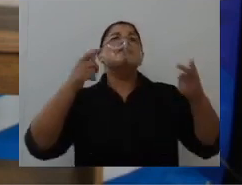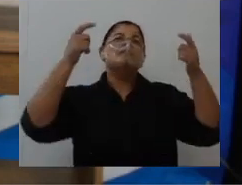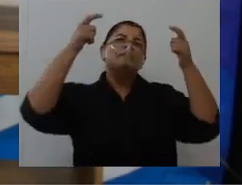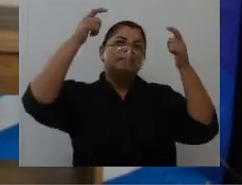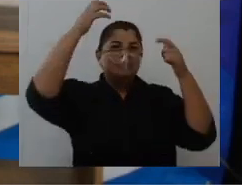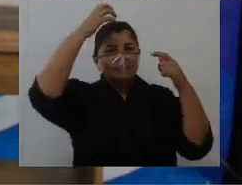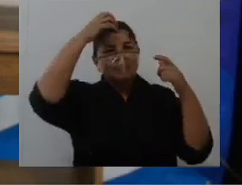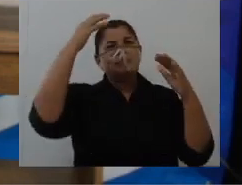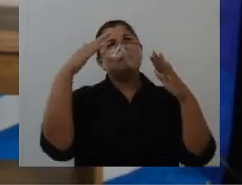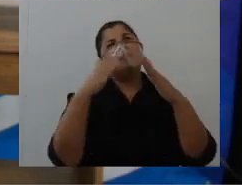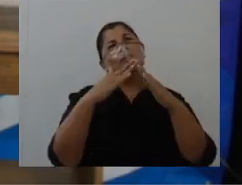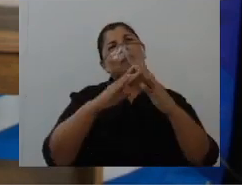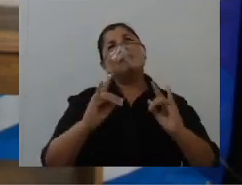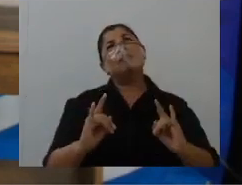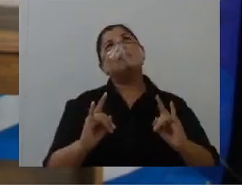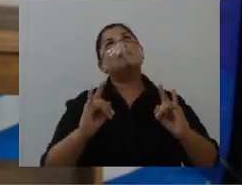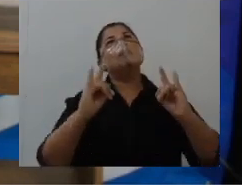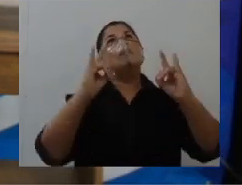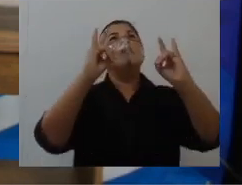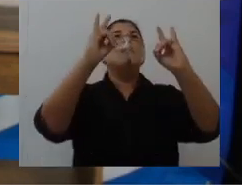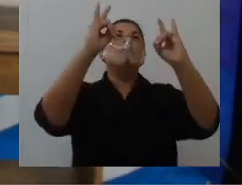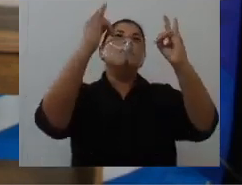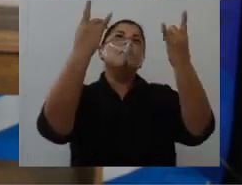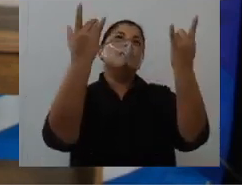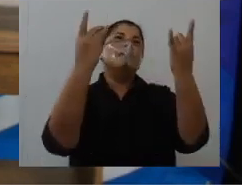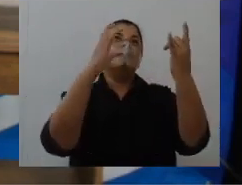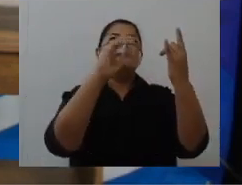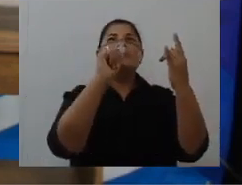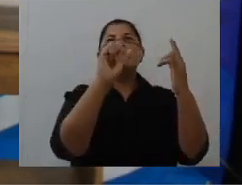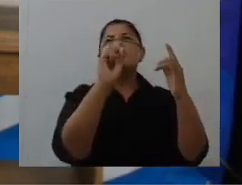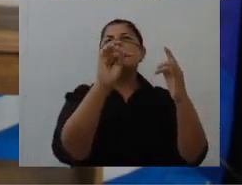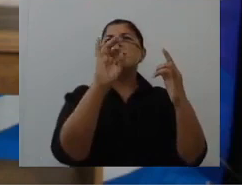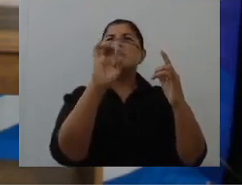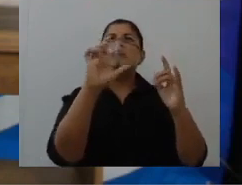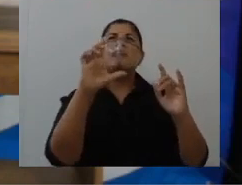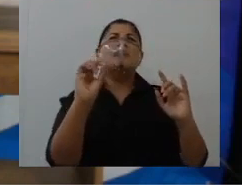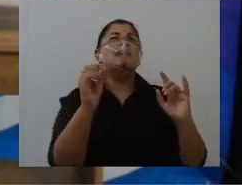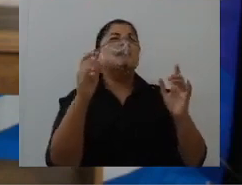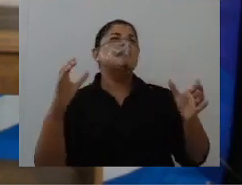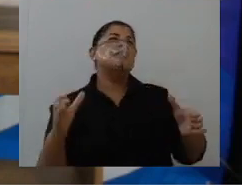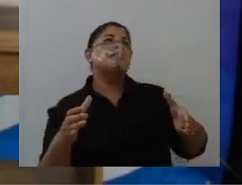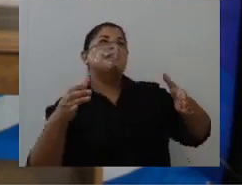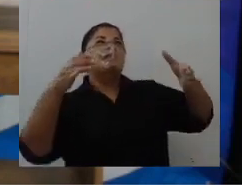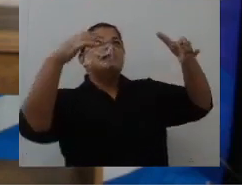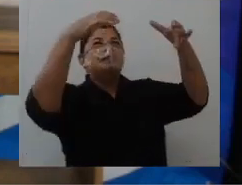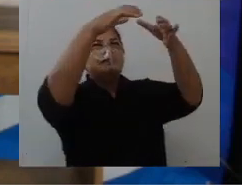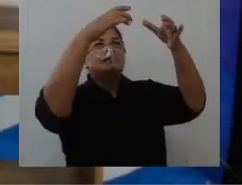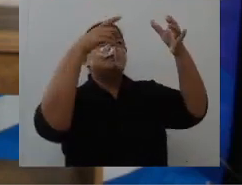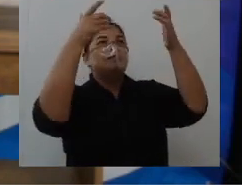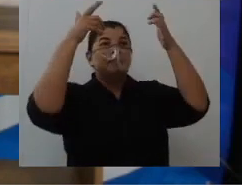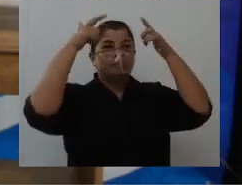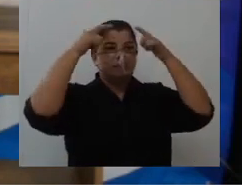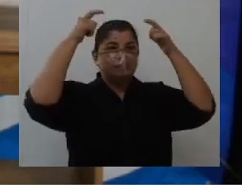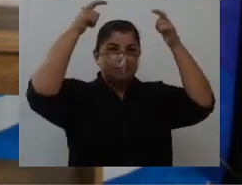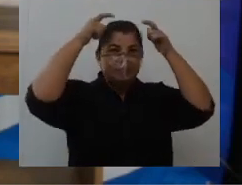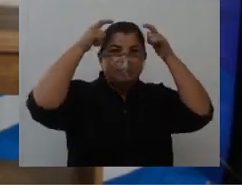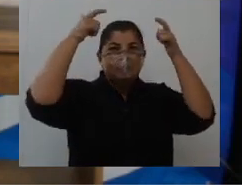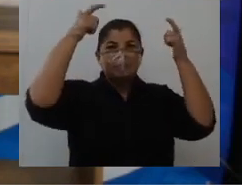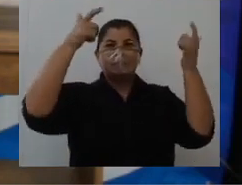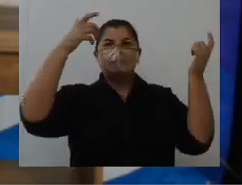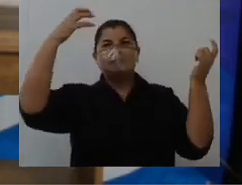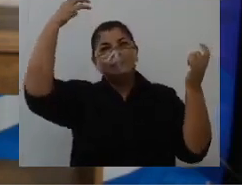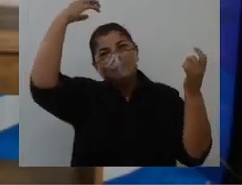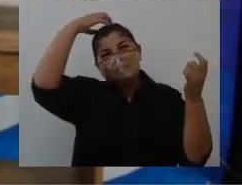castelo. Perceba, era uma vez, tem o cenário, que é a torre do castelo, tem a princesa, que é a personagem. Então,